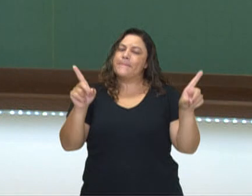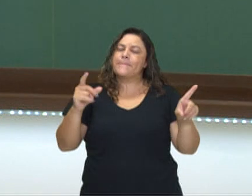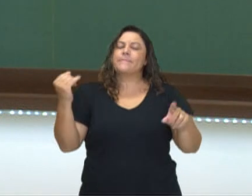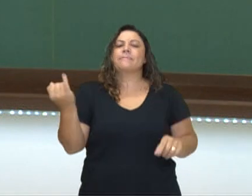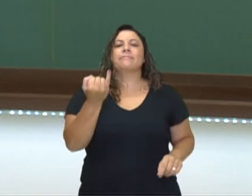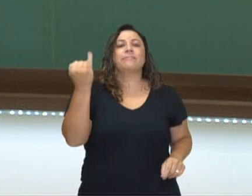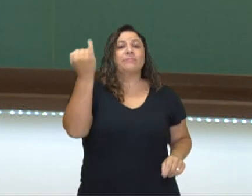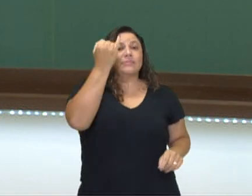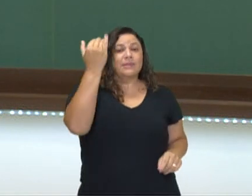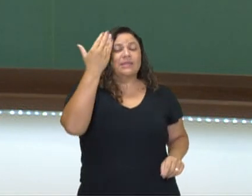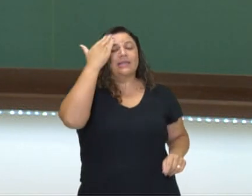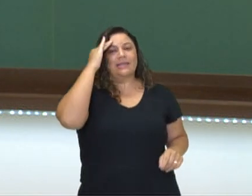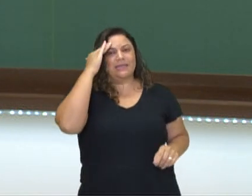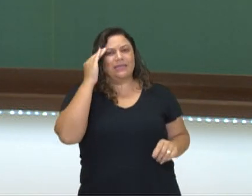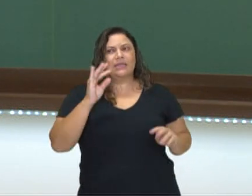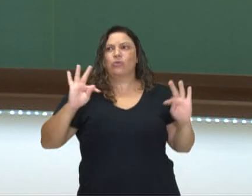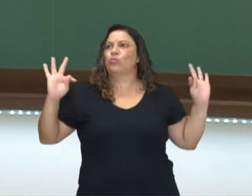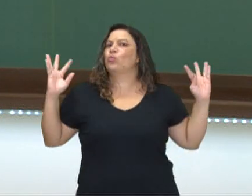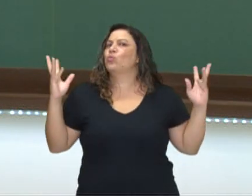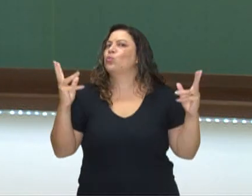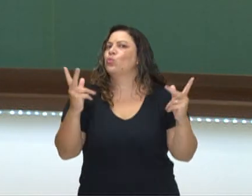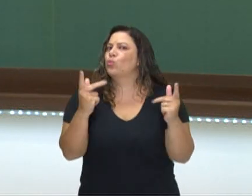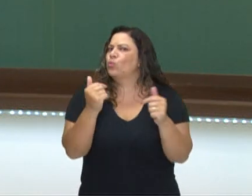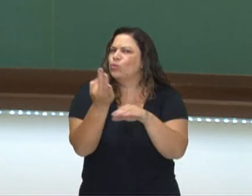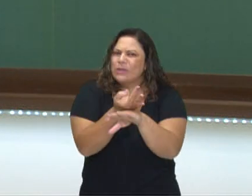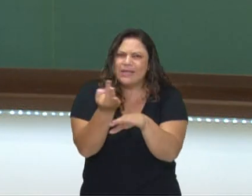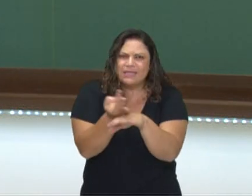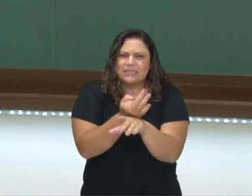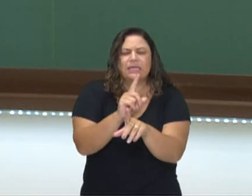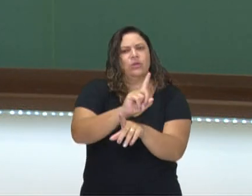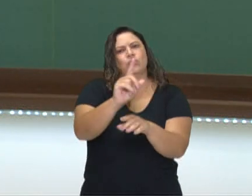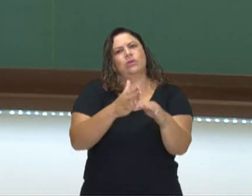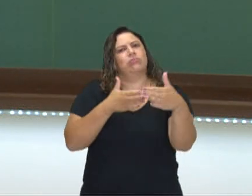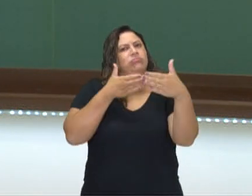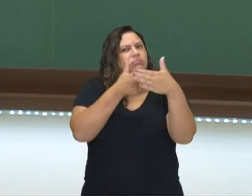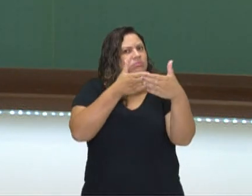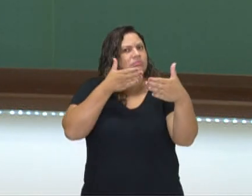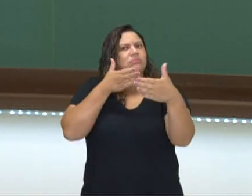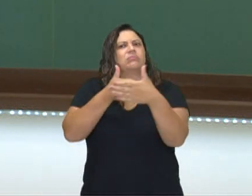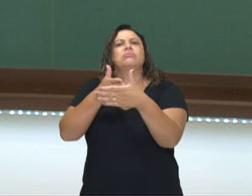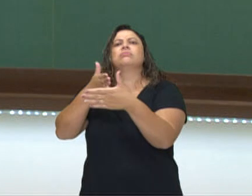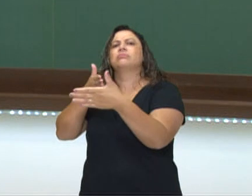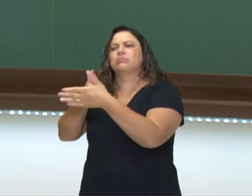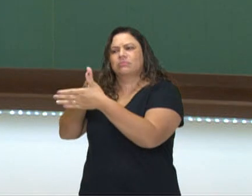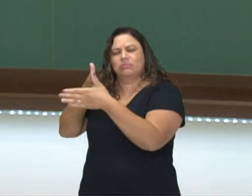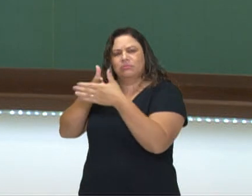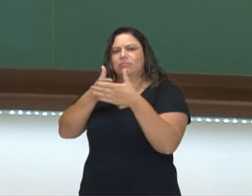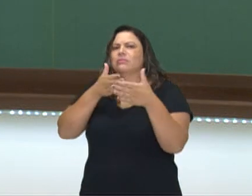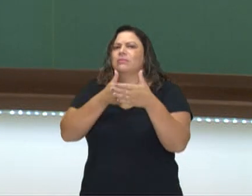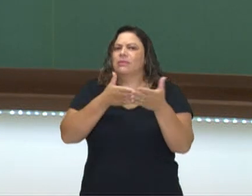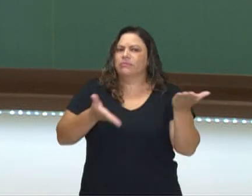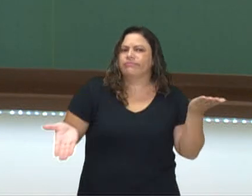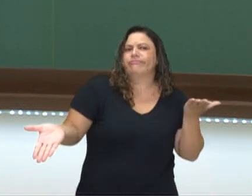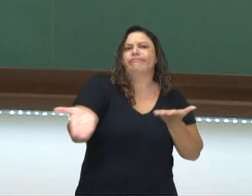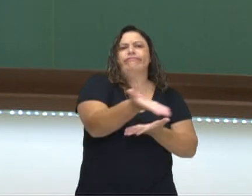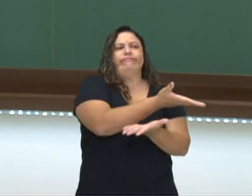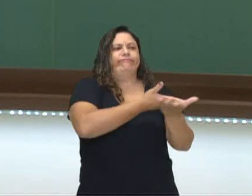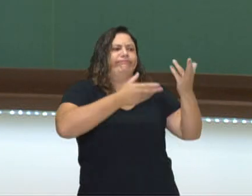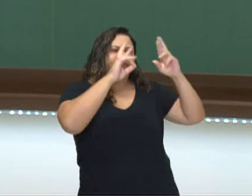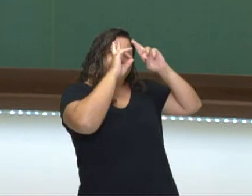importante entender que nem tudo é tolerável. Há um limite para esse relativismo. E esse